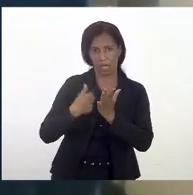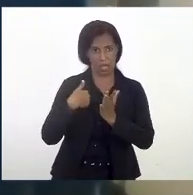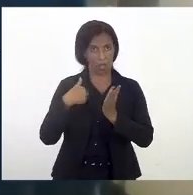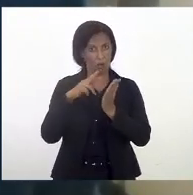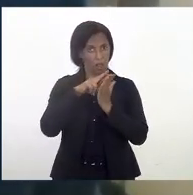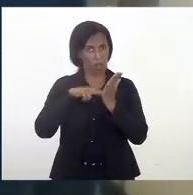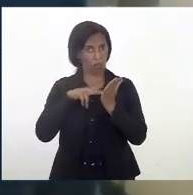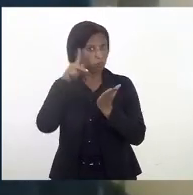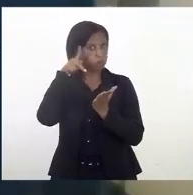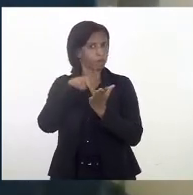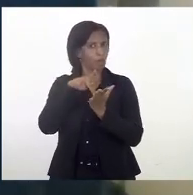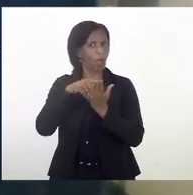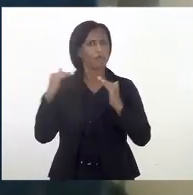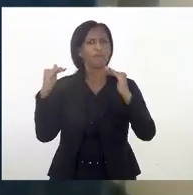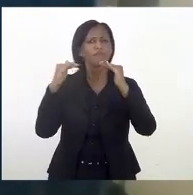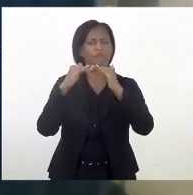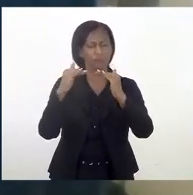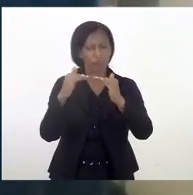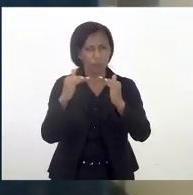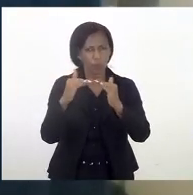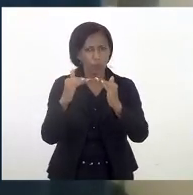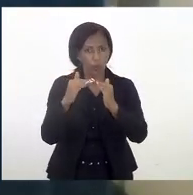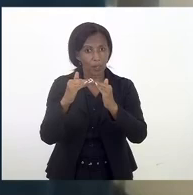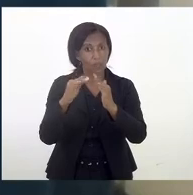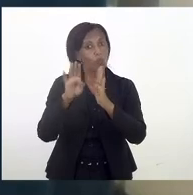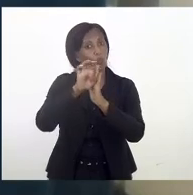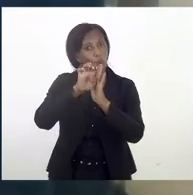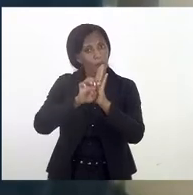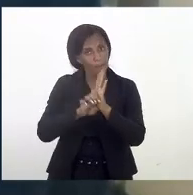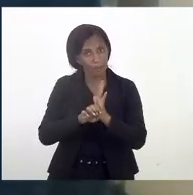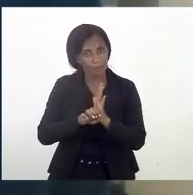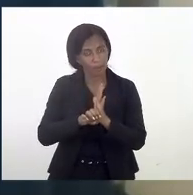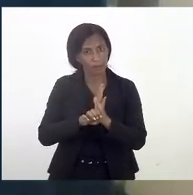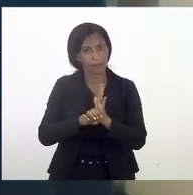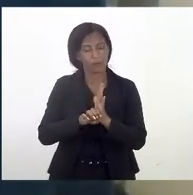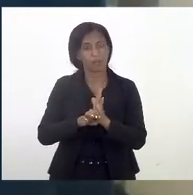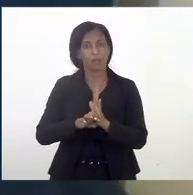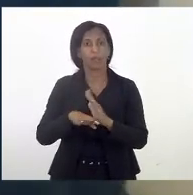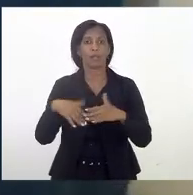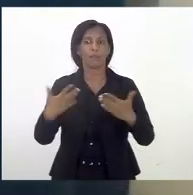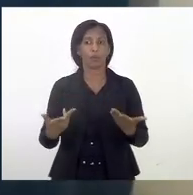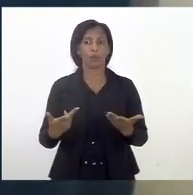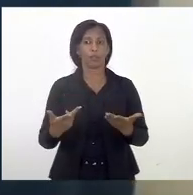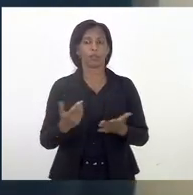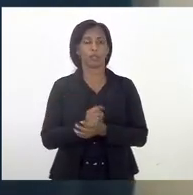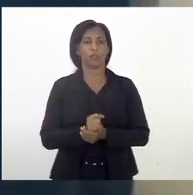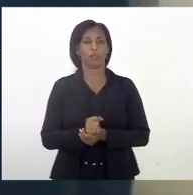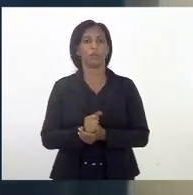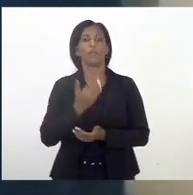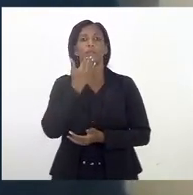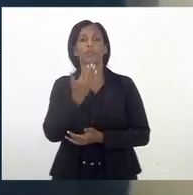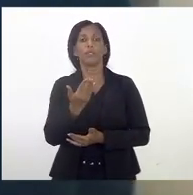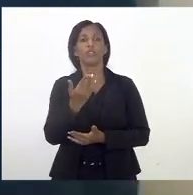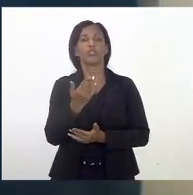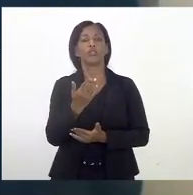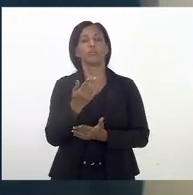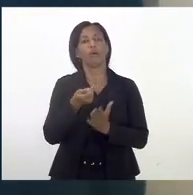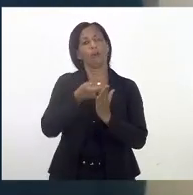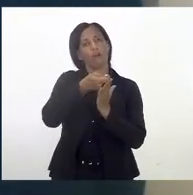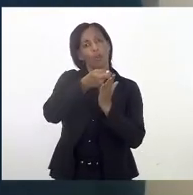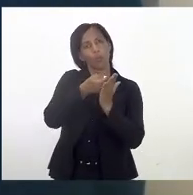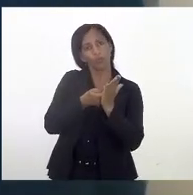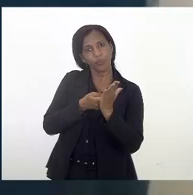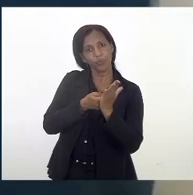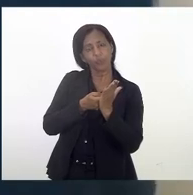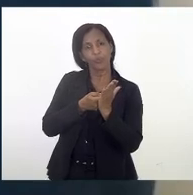original é favorável com a emenda e portanto e pedindo a forma sinal concluindo o